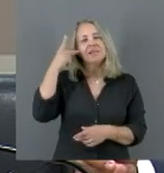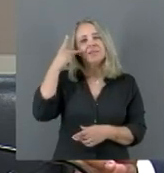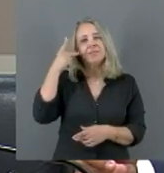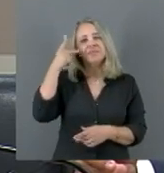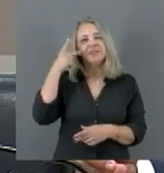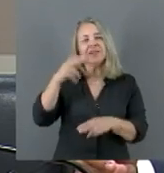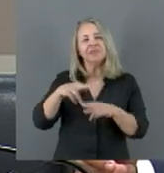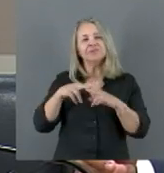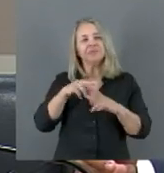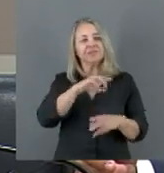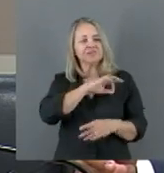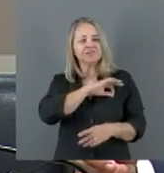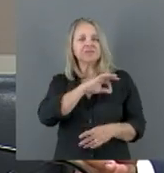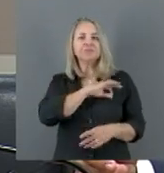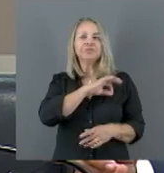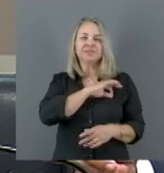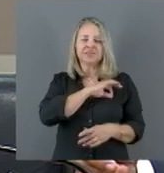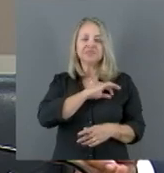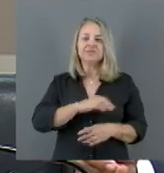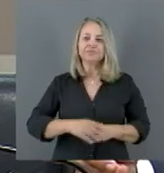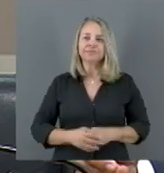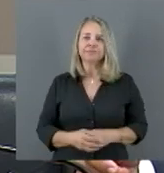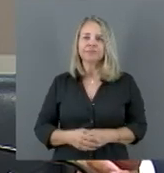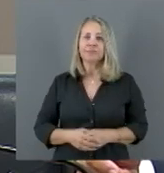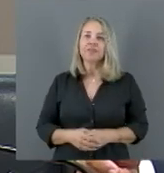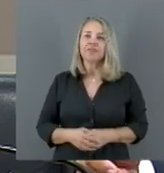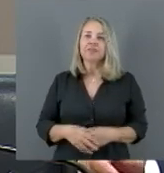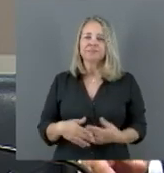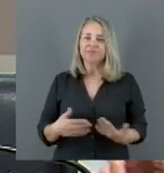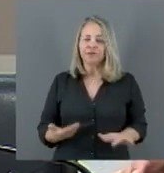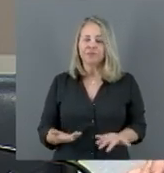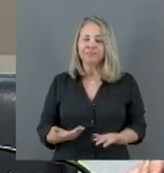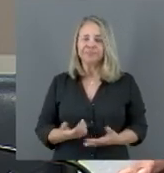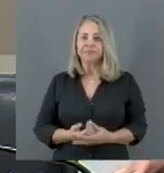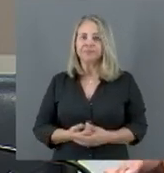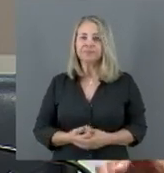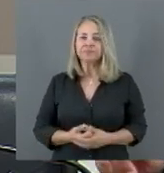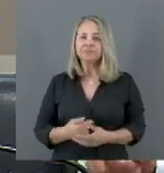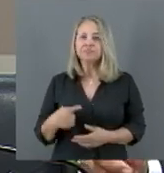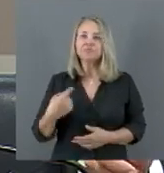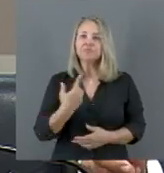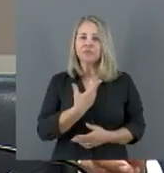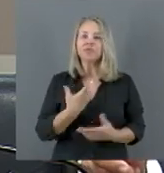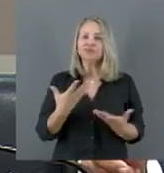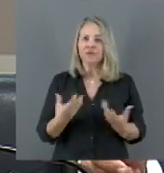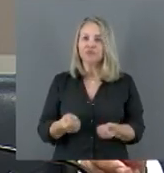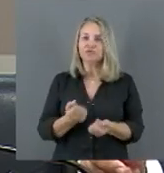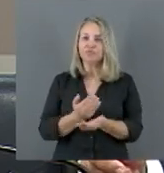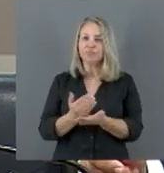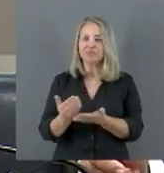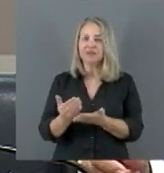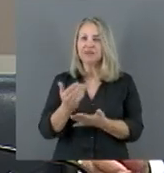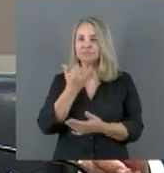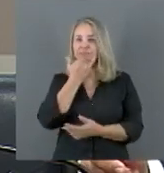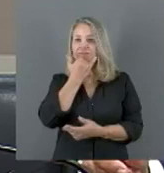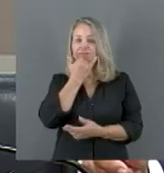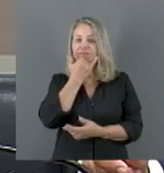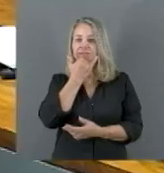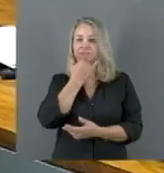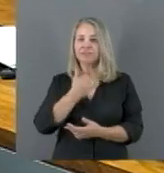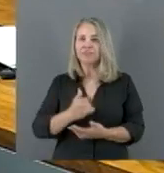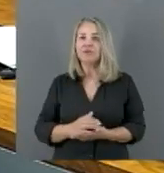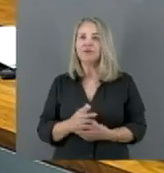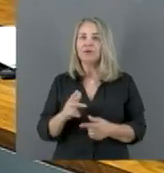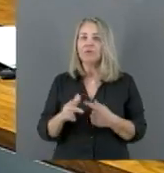das autoridades constituídas. Bom, nós vamos começar... Pois não. É